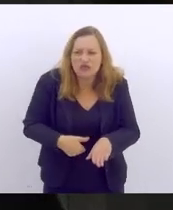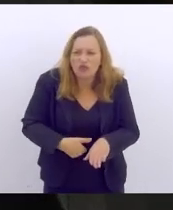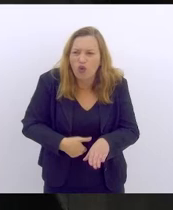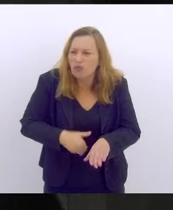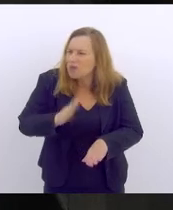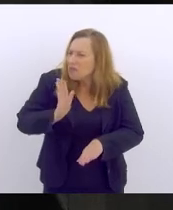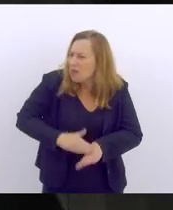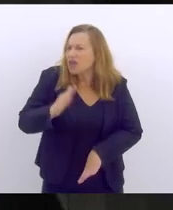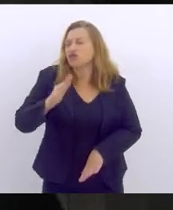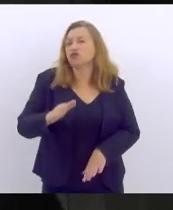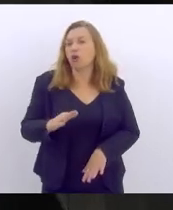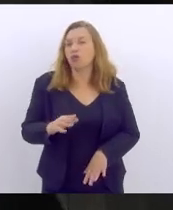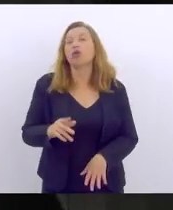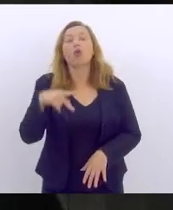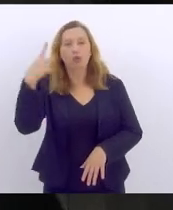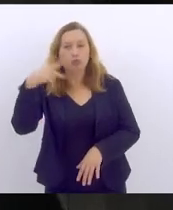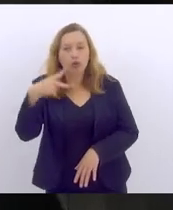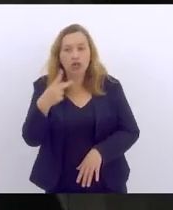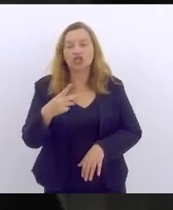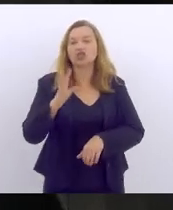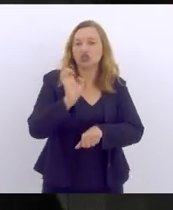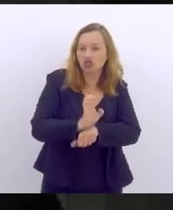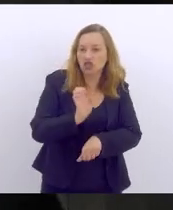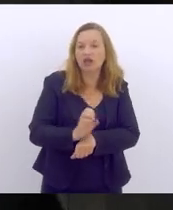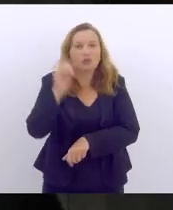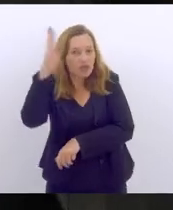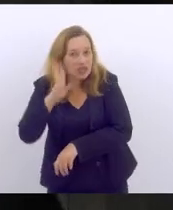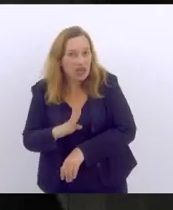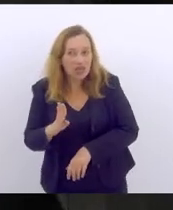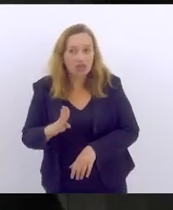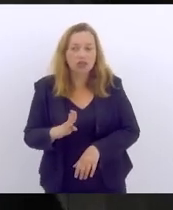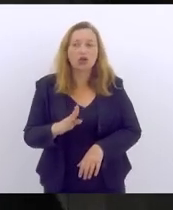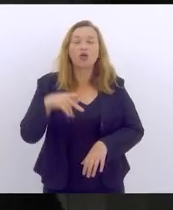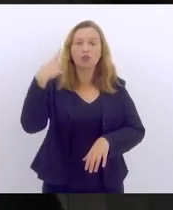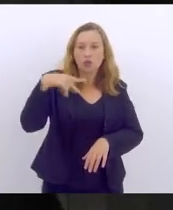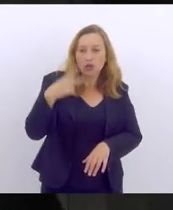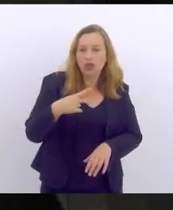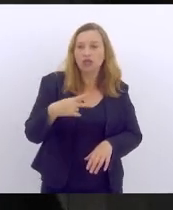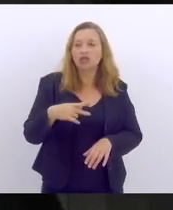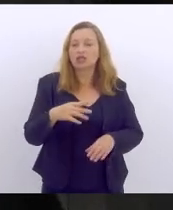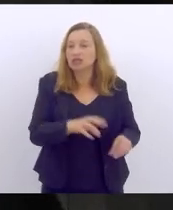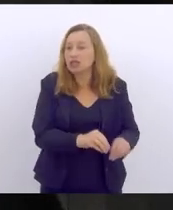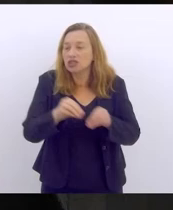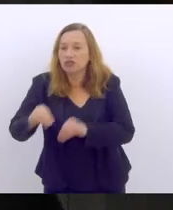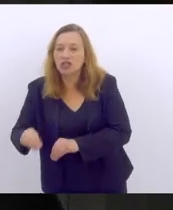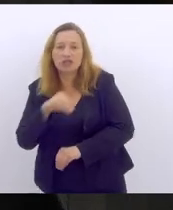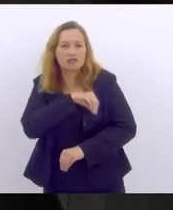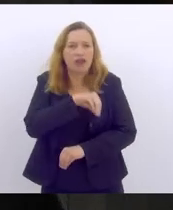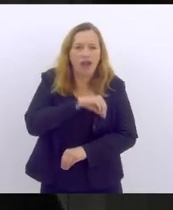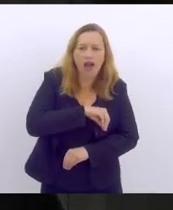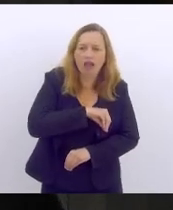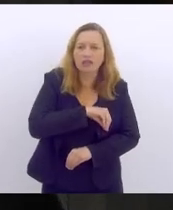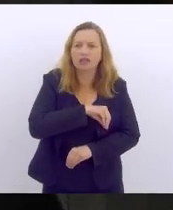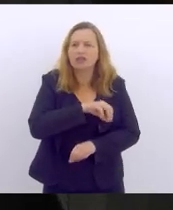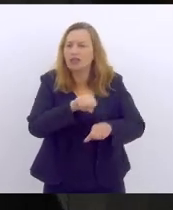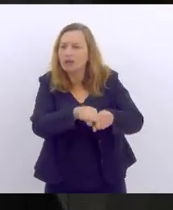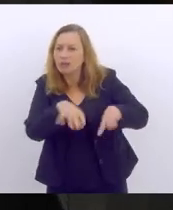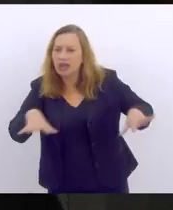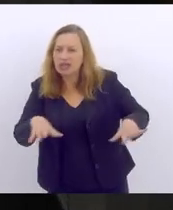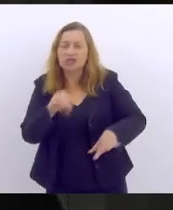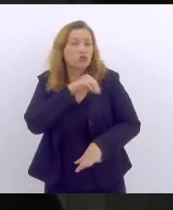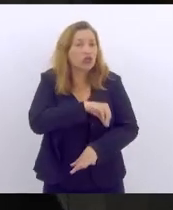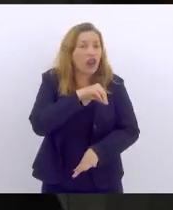como política de estado como agenda do estado brasileiro com política de transferência de renda com política de ampliação da massa